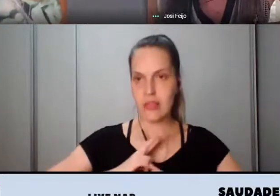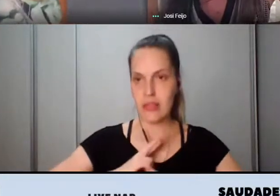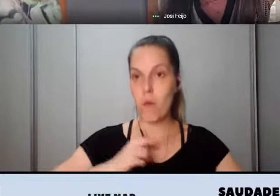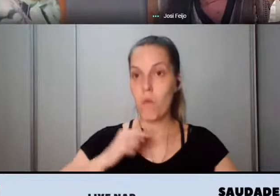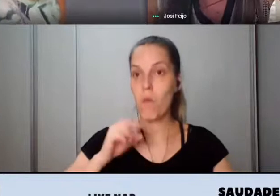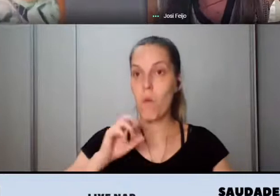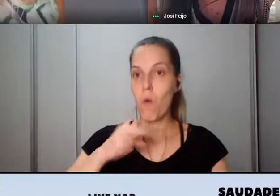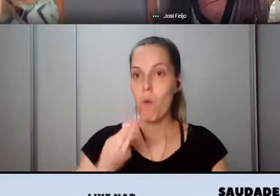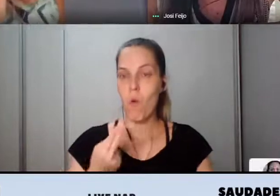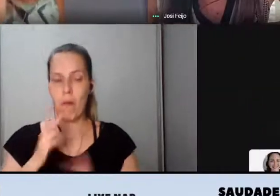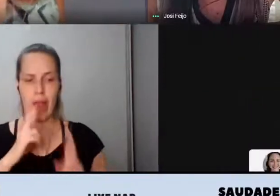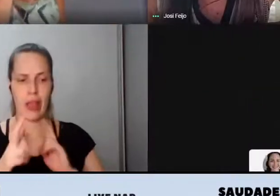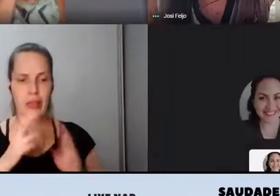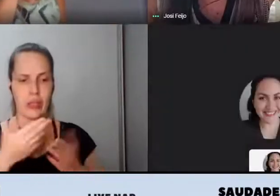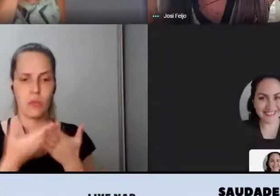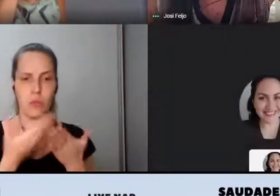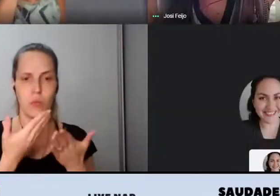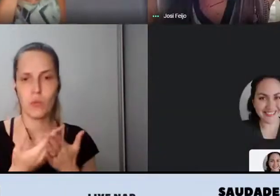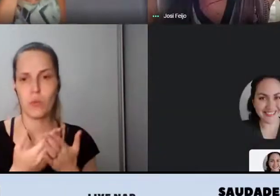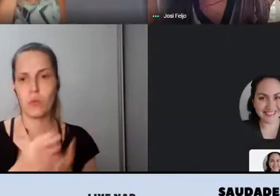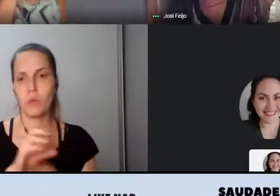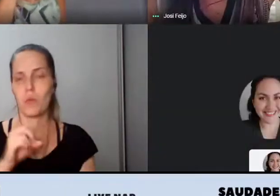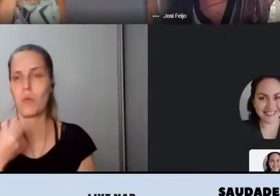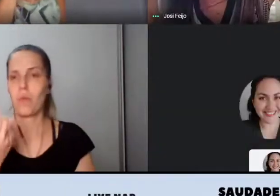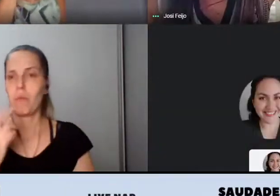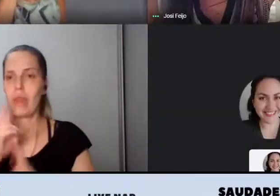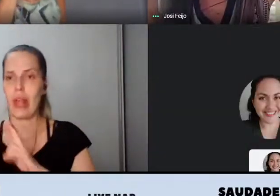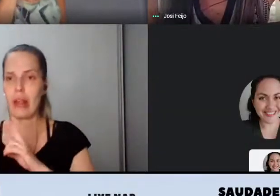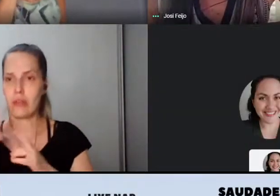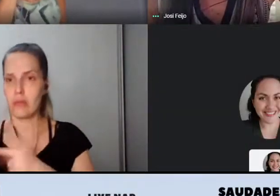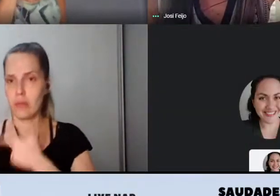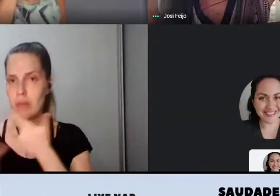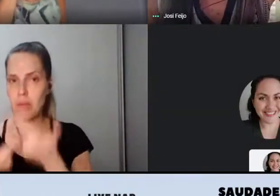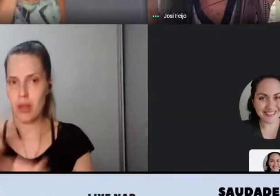o seu fazer.